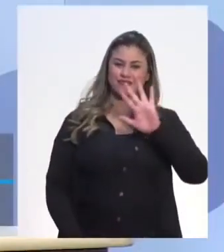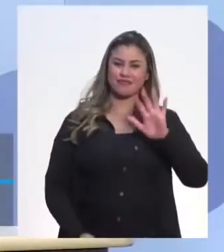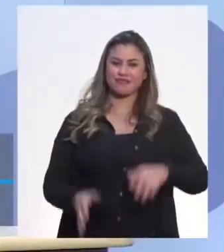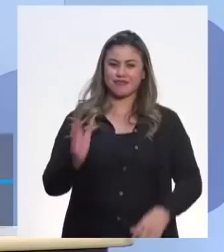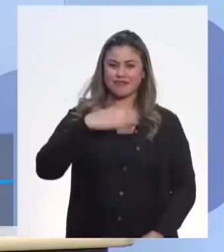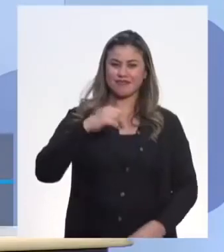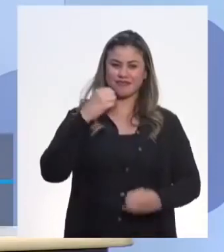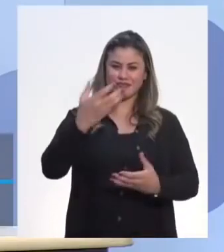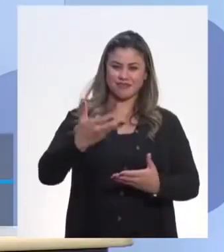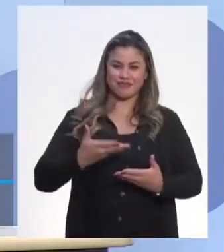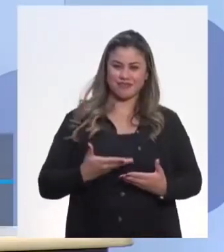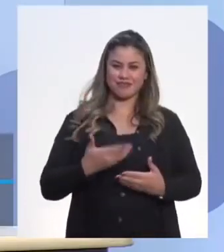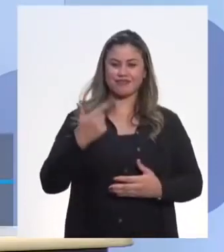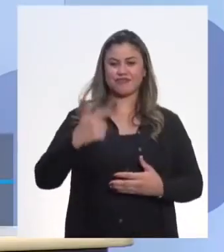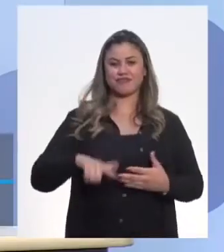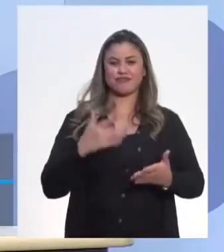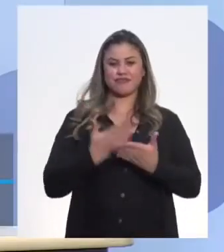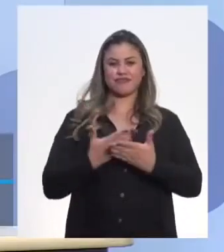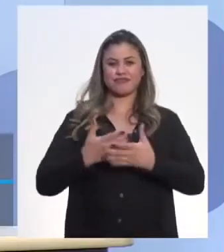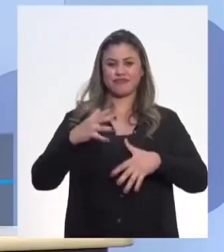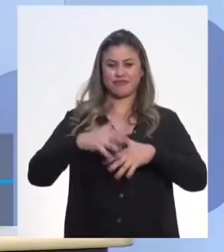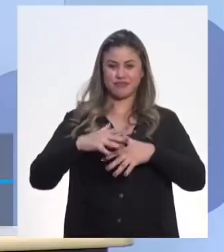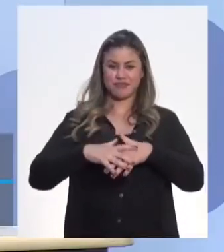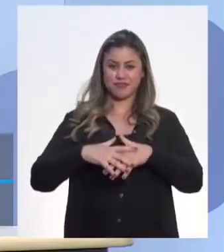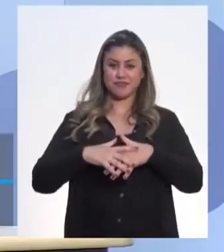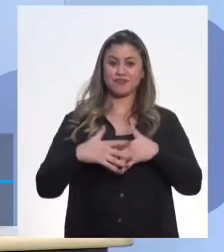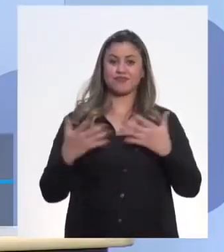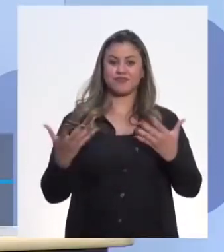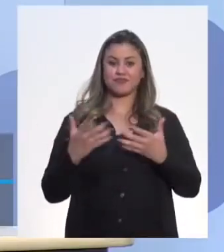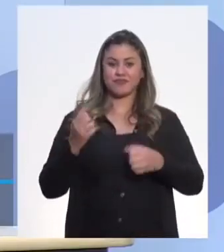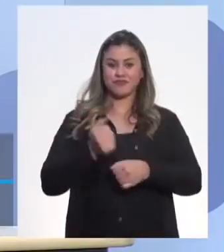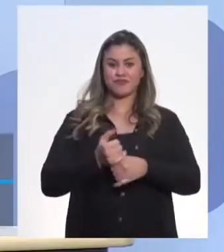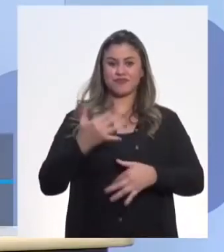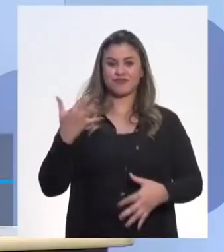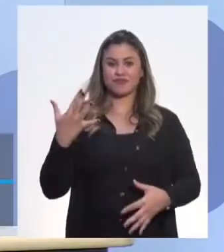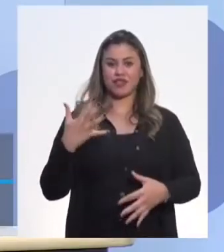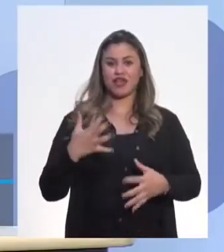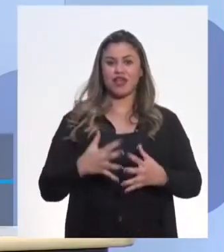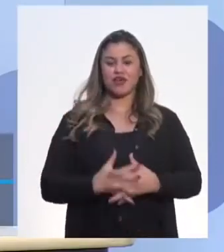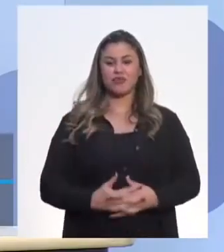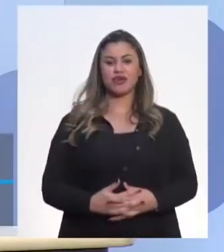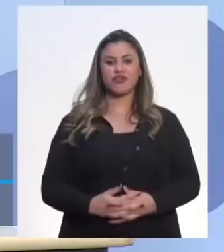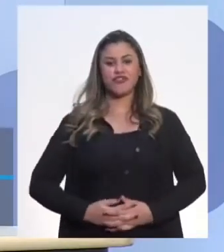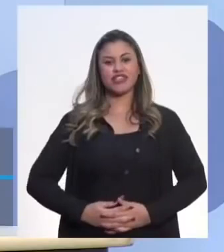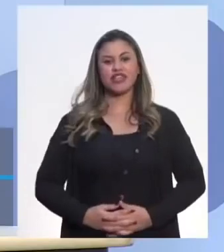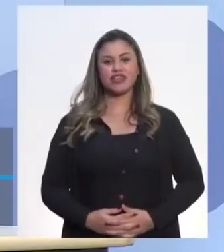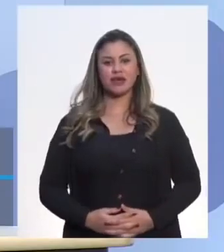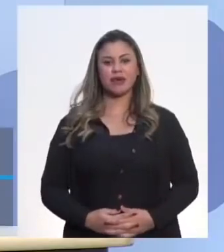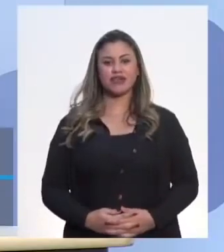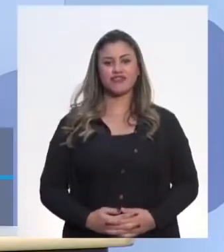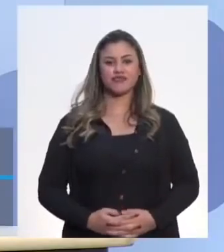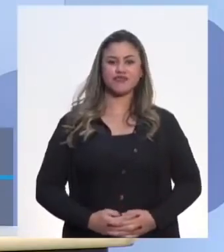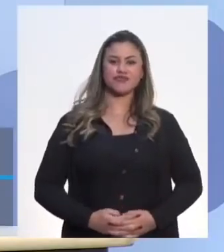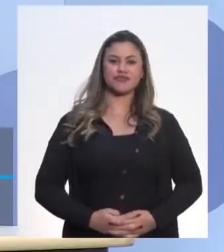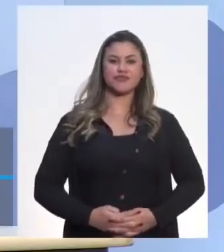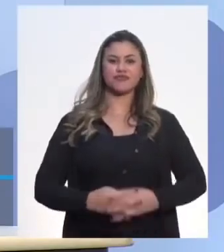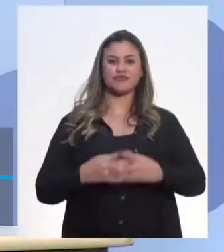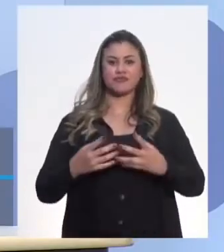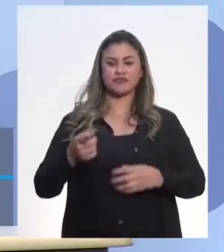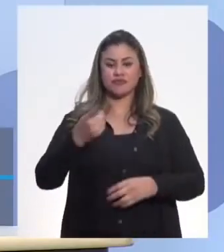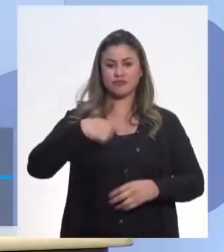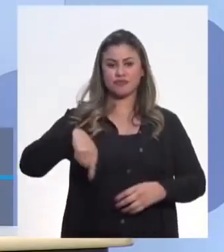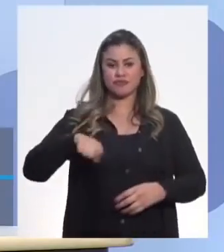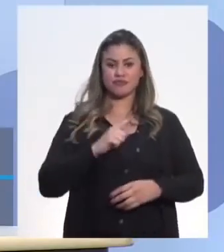bem-vindos então para mais uma aula de matemática e hoje eu vou estar aqui no chat com vocês aqui e a interação que vocês estão